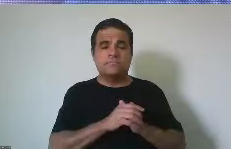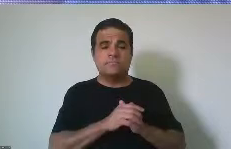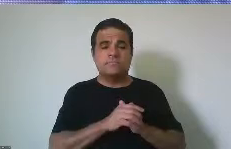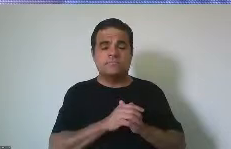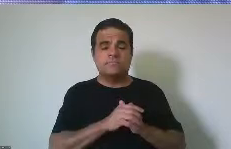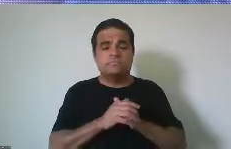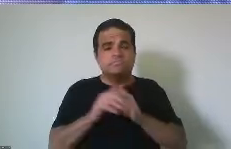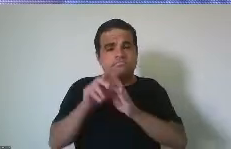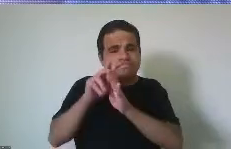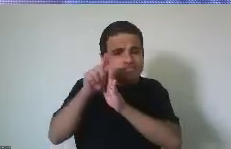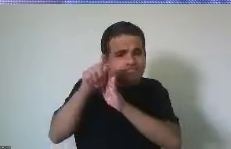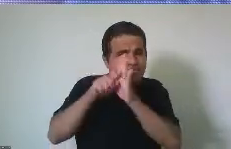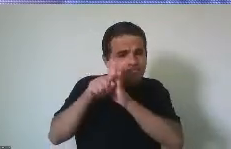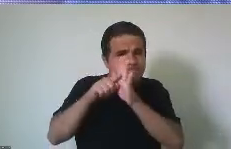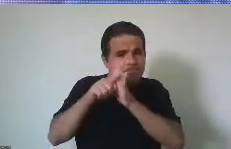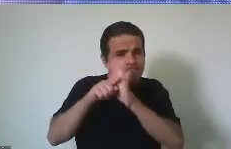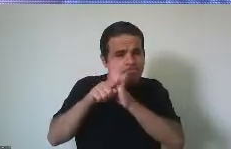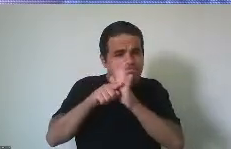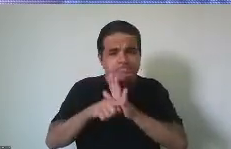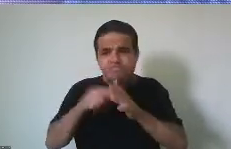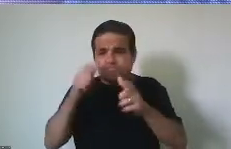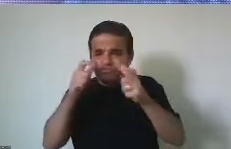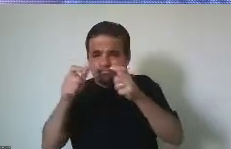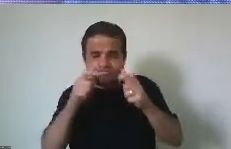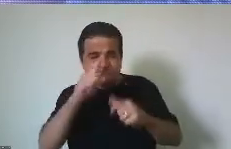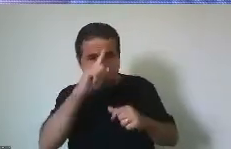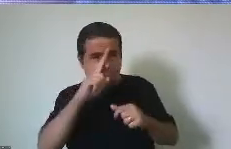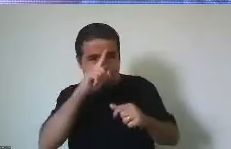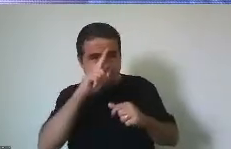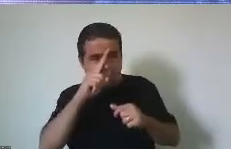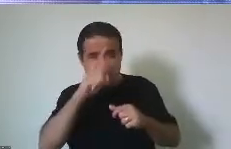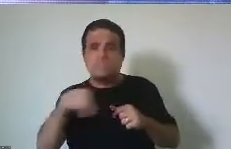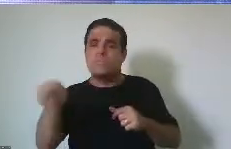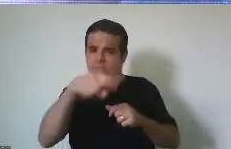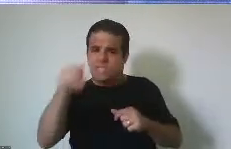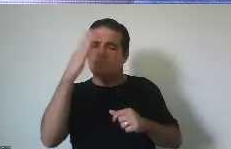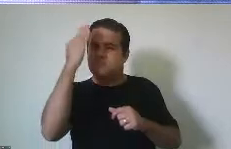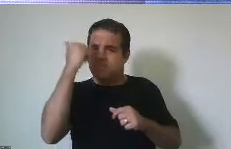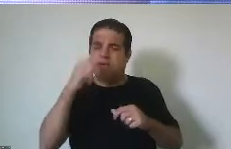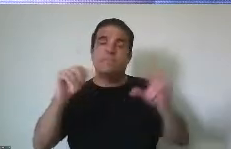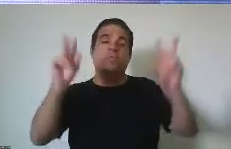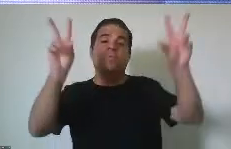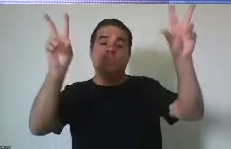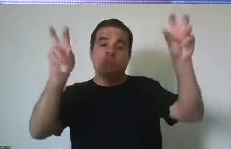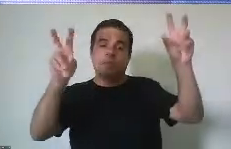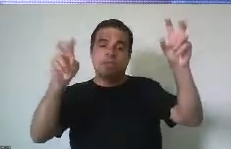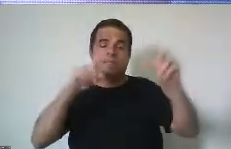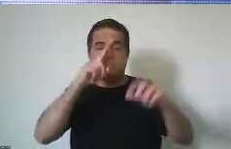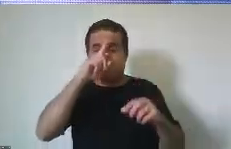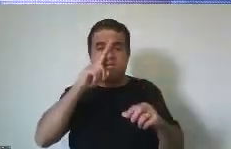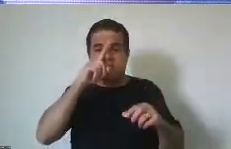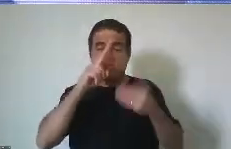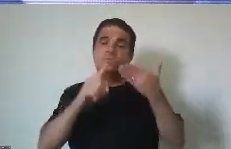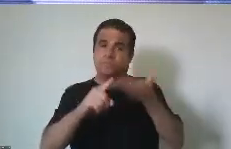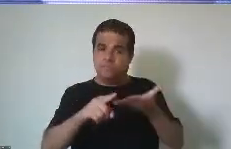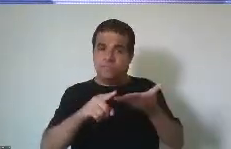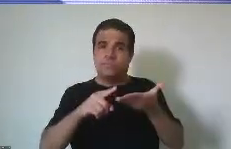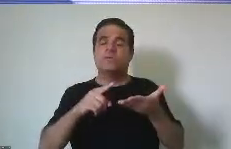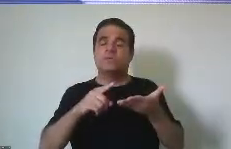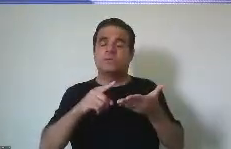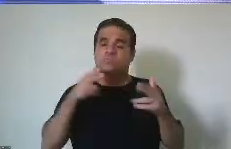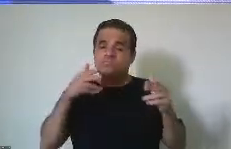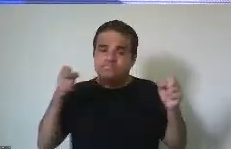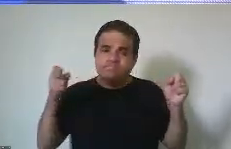rodada da intrigación e análise de riscos Porque como vocês sabem o tema do Risco realmente algo transversário